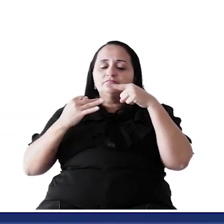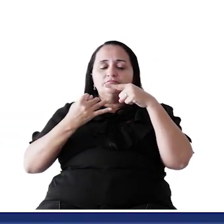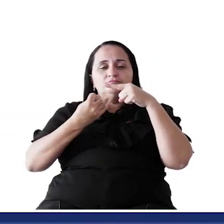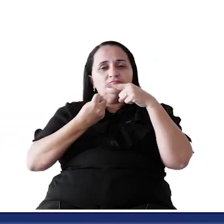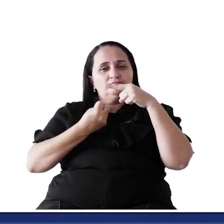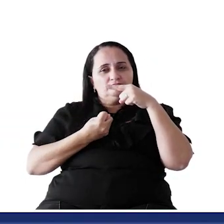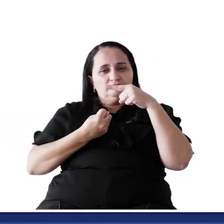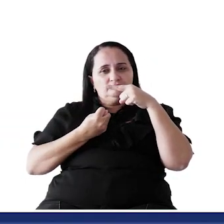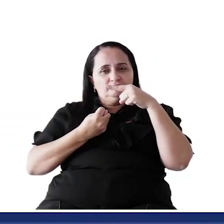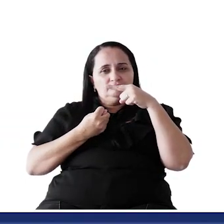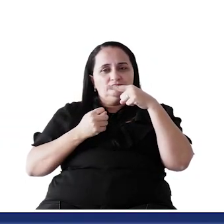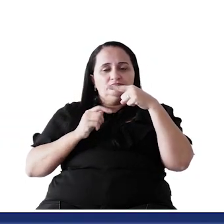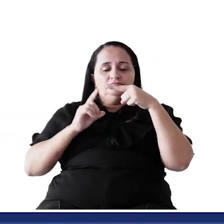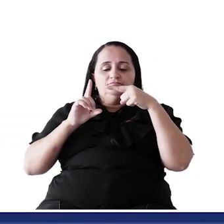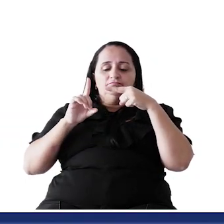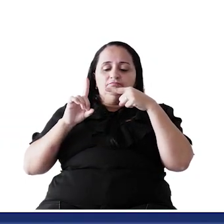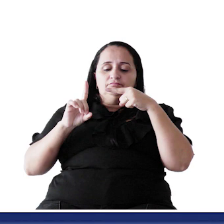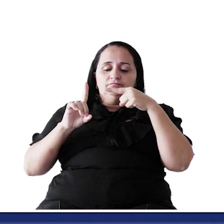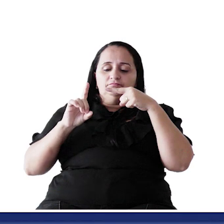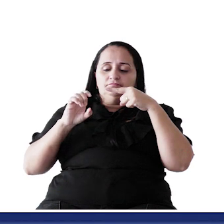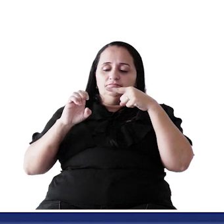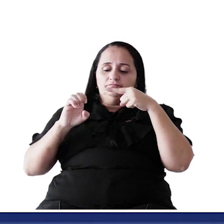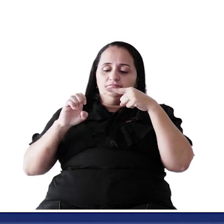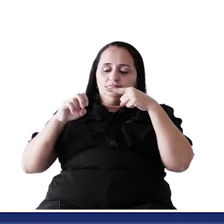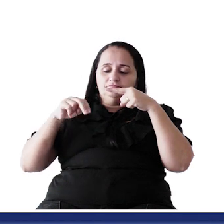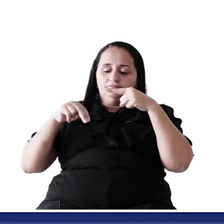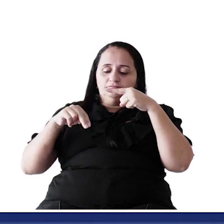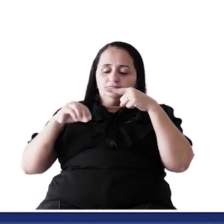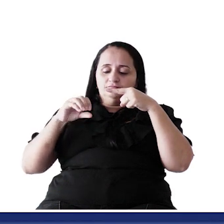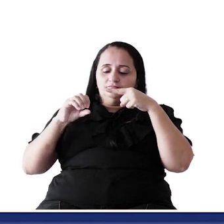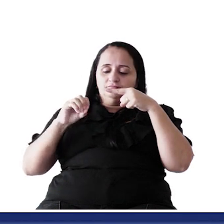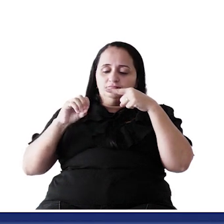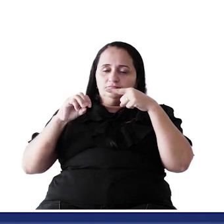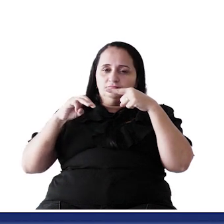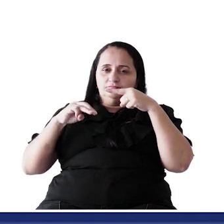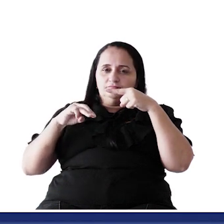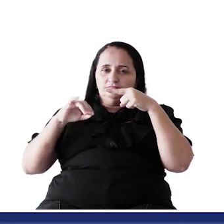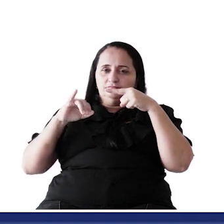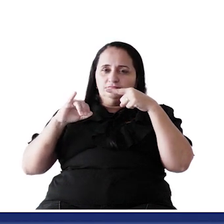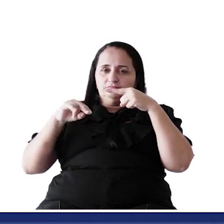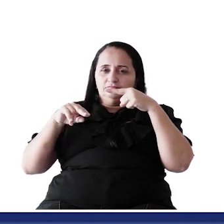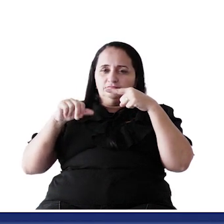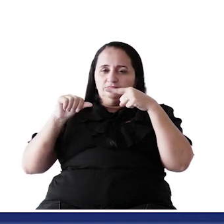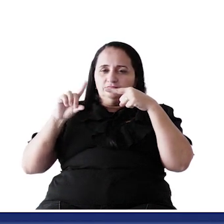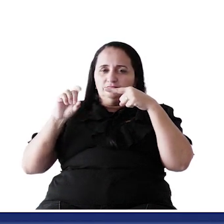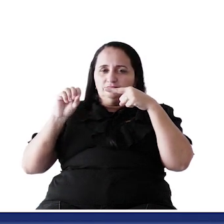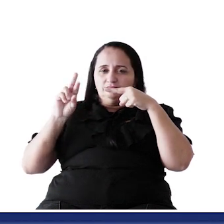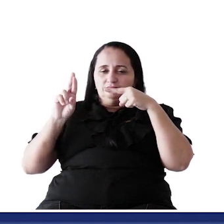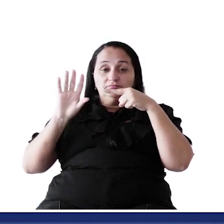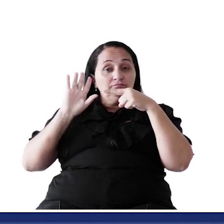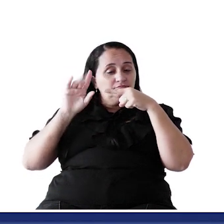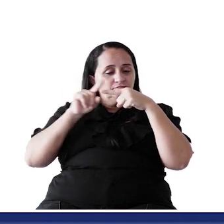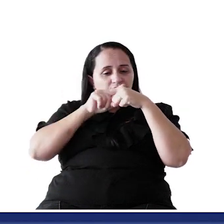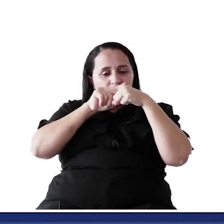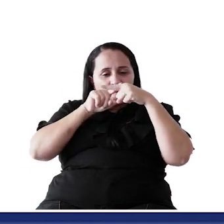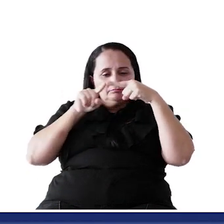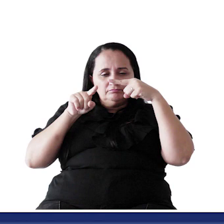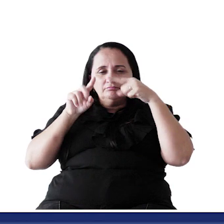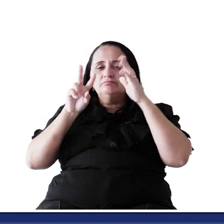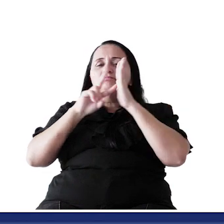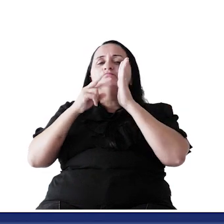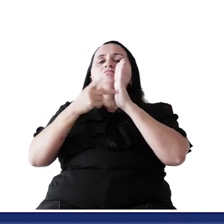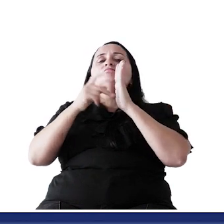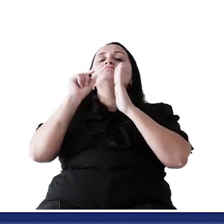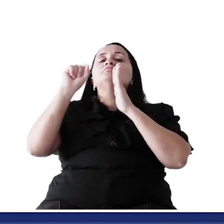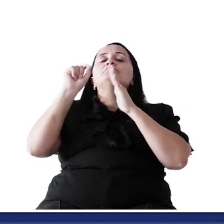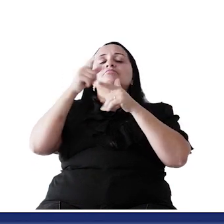traço, lembrando que esse traço é o nosso traço da divisão, sim, porque a fração